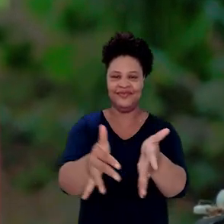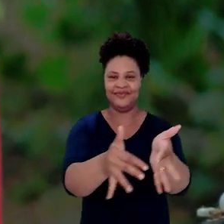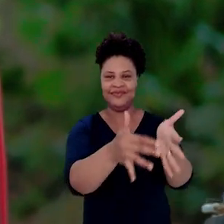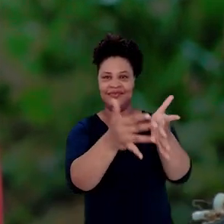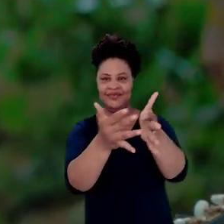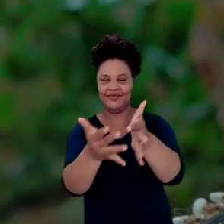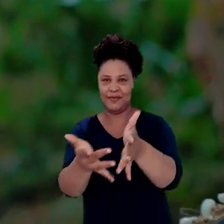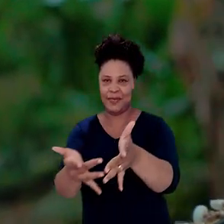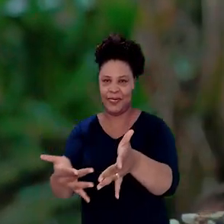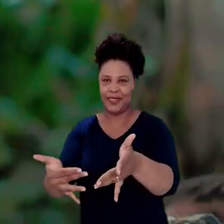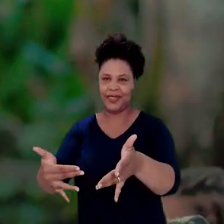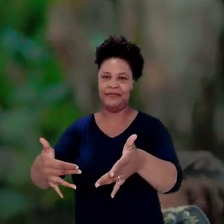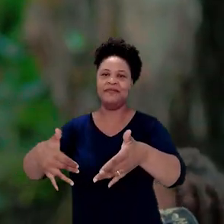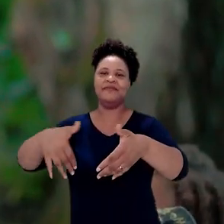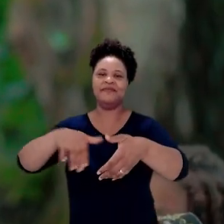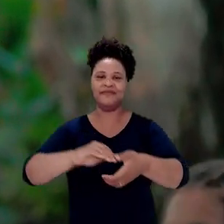do